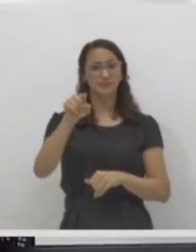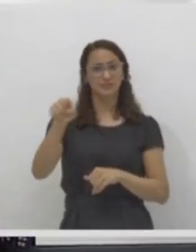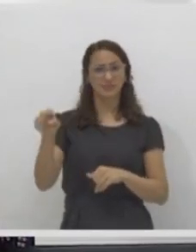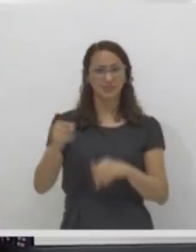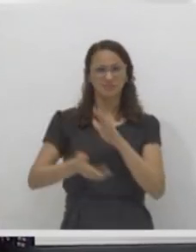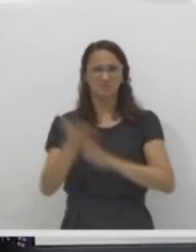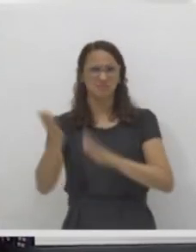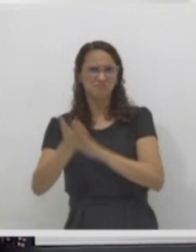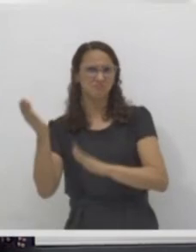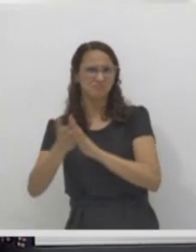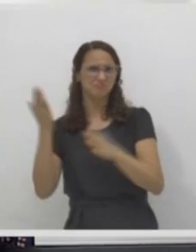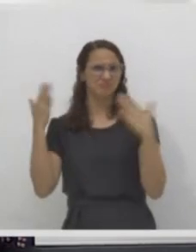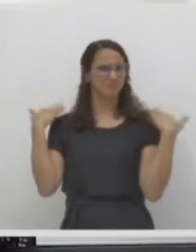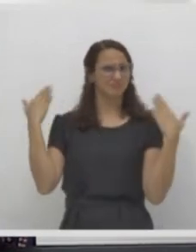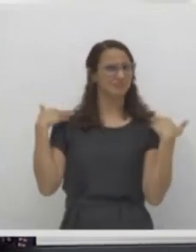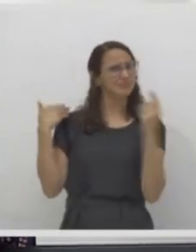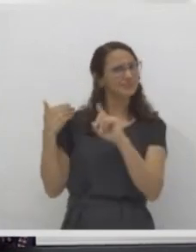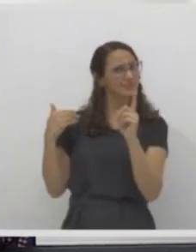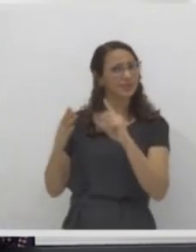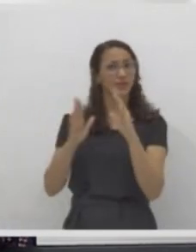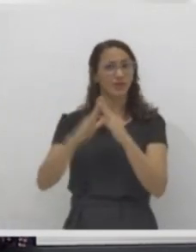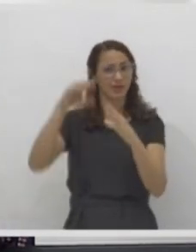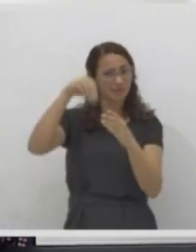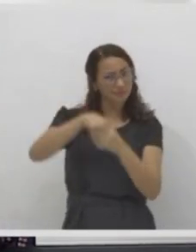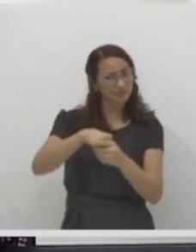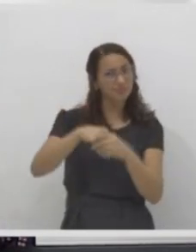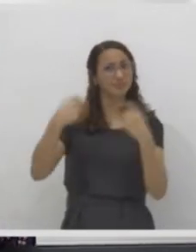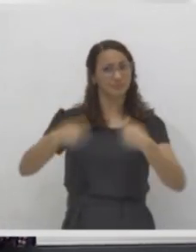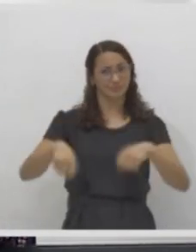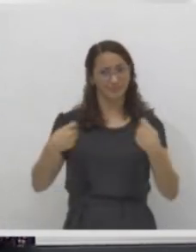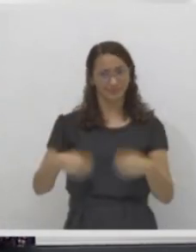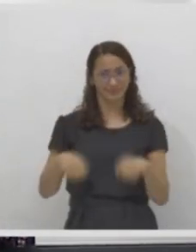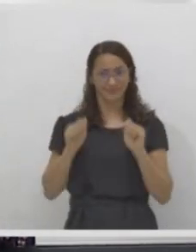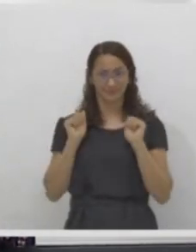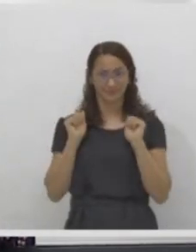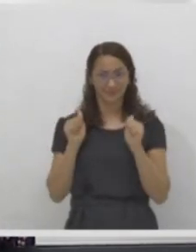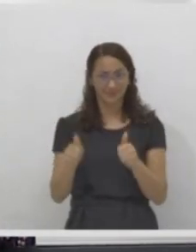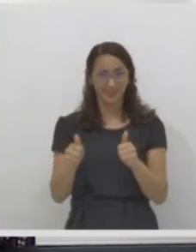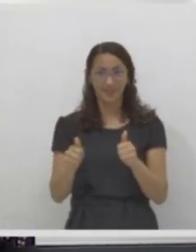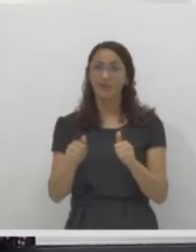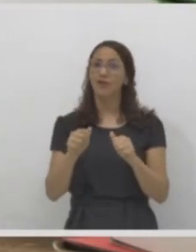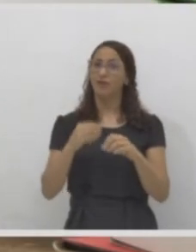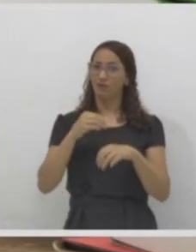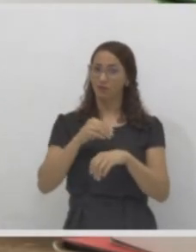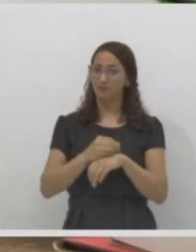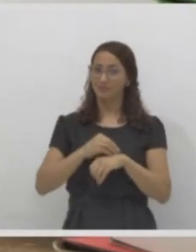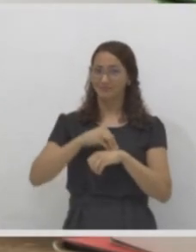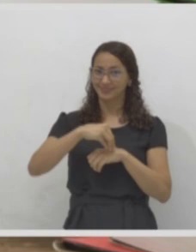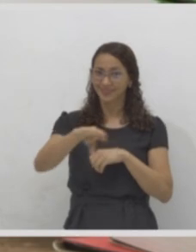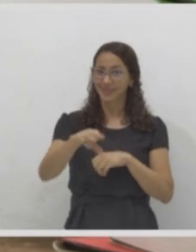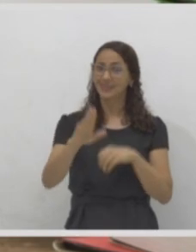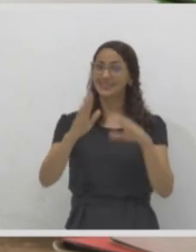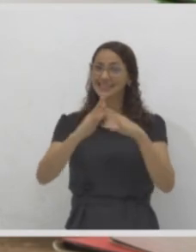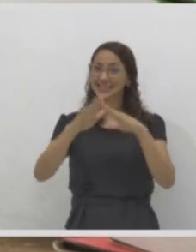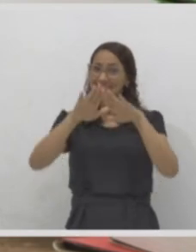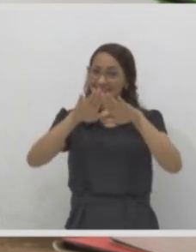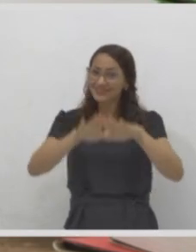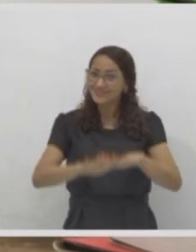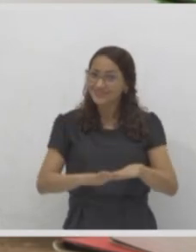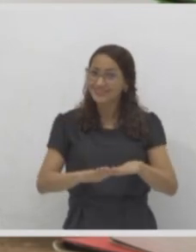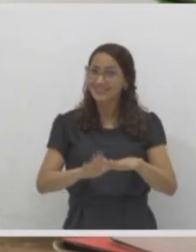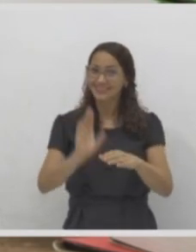passear, temos que ficar em casa, gente. Olha esse recadinho aí. Fique em casa, tá? É importante isso.